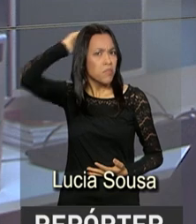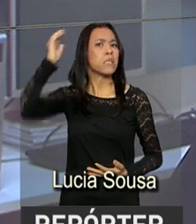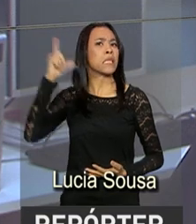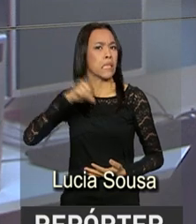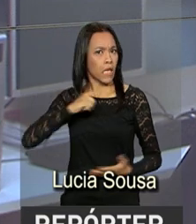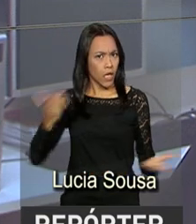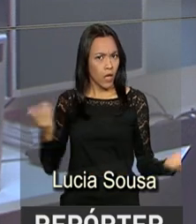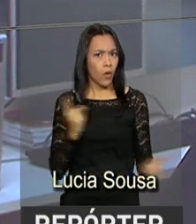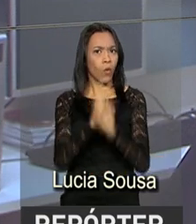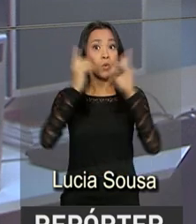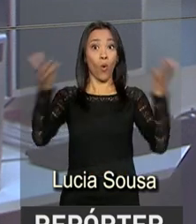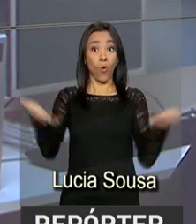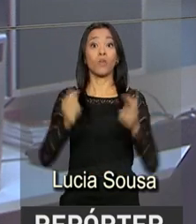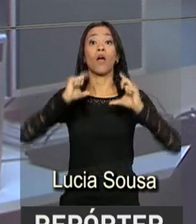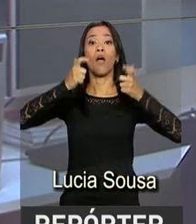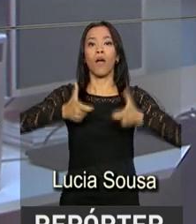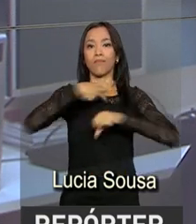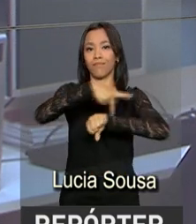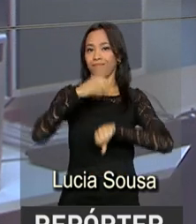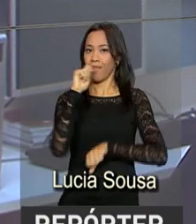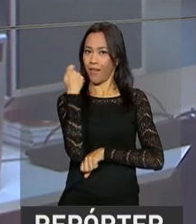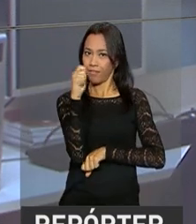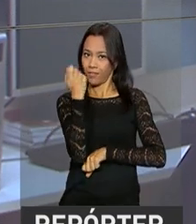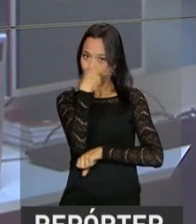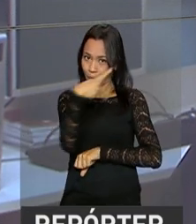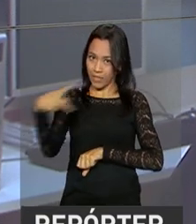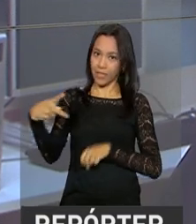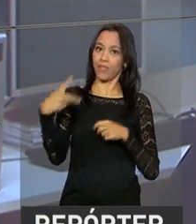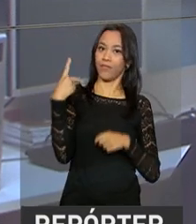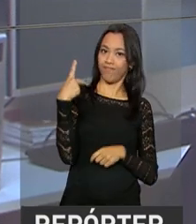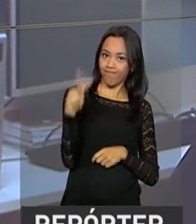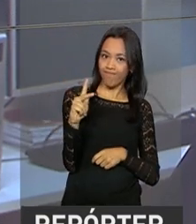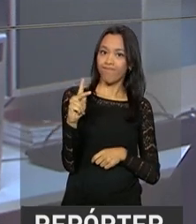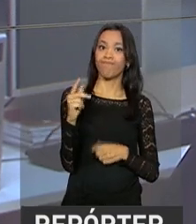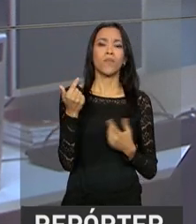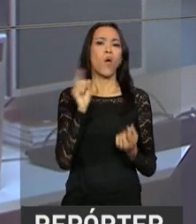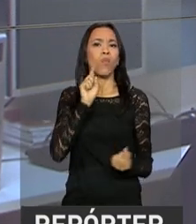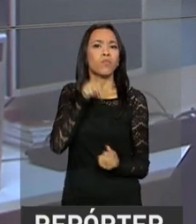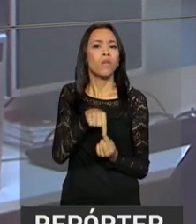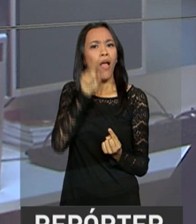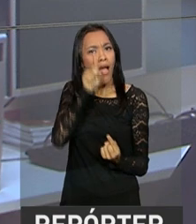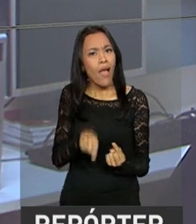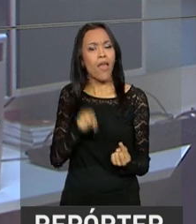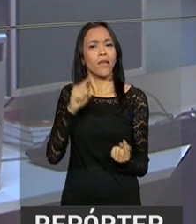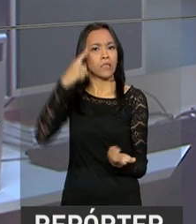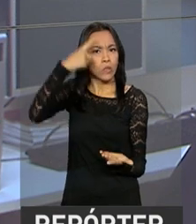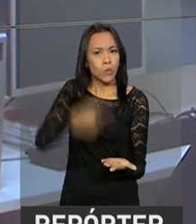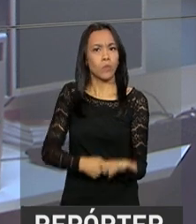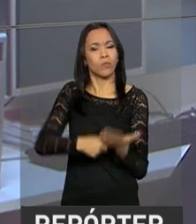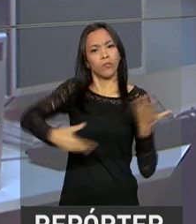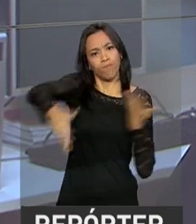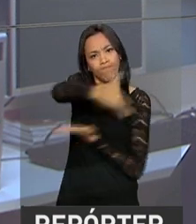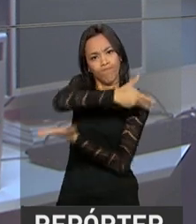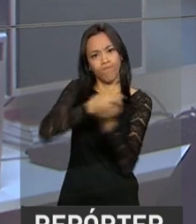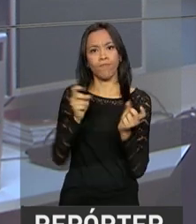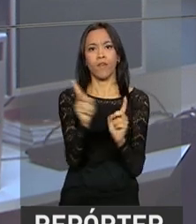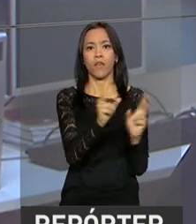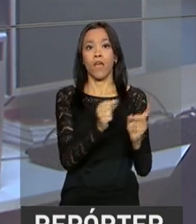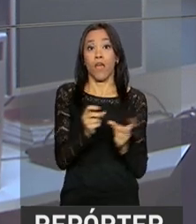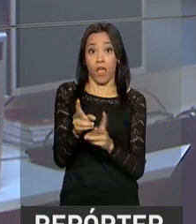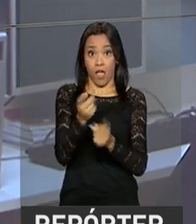tem encontro hoje em Buenos Aires com o presidente argentino Maurício macre A ideia é consolidar a relação econômica entre os dois